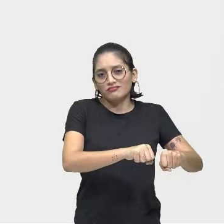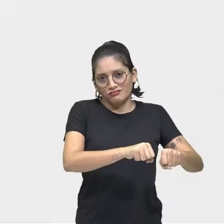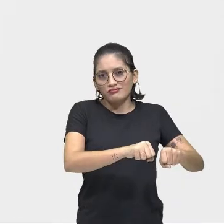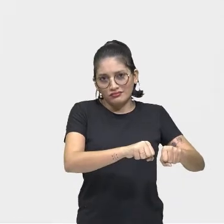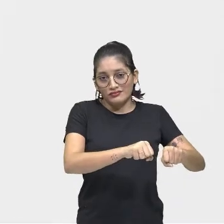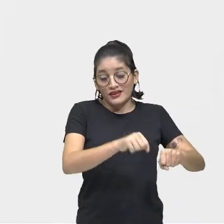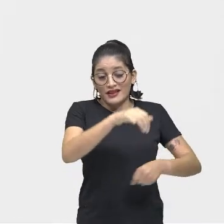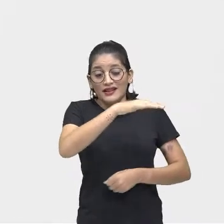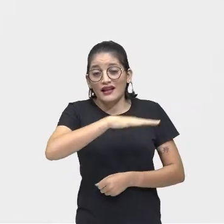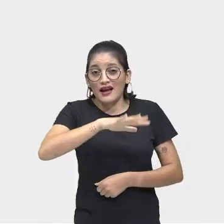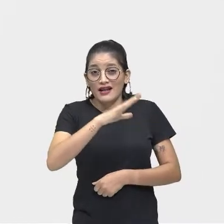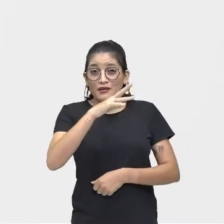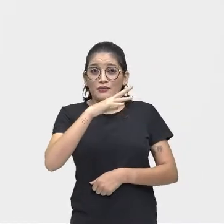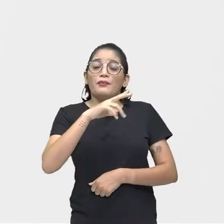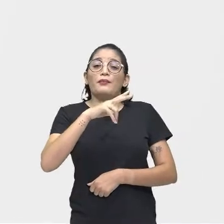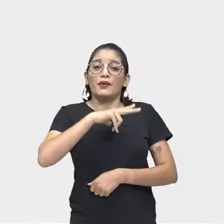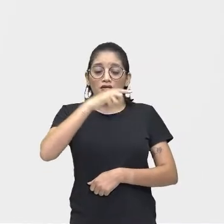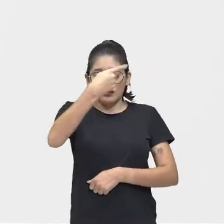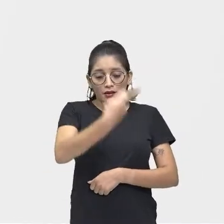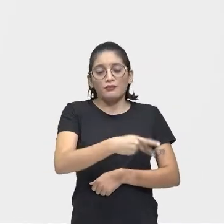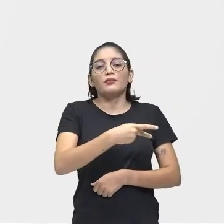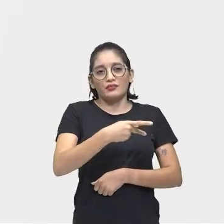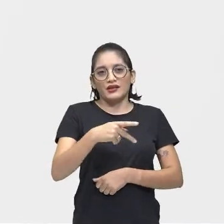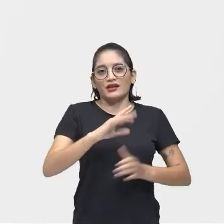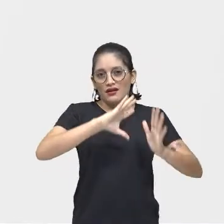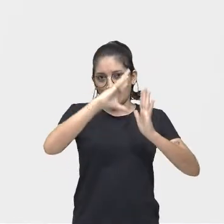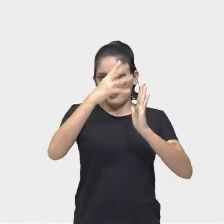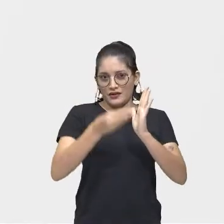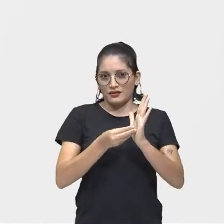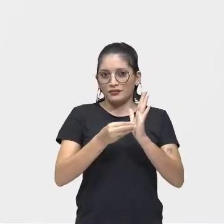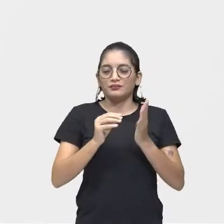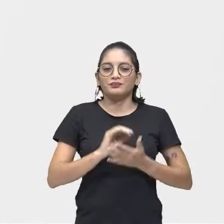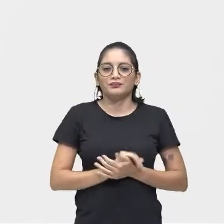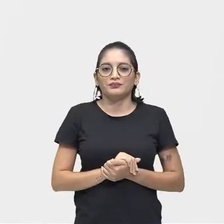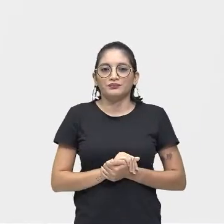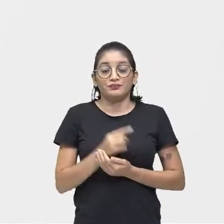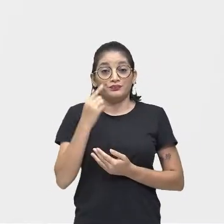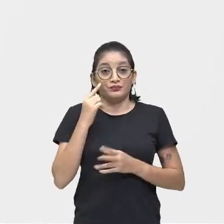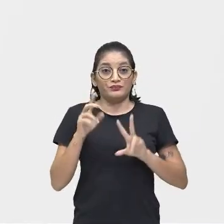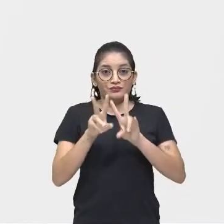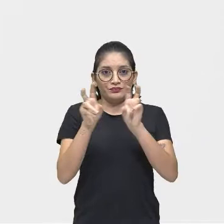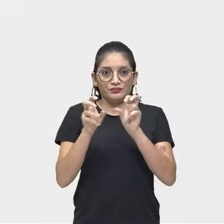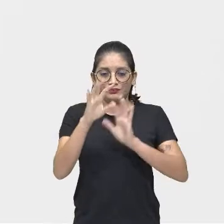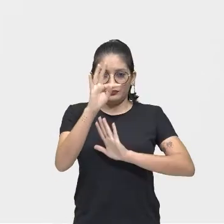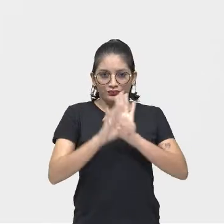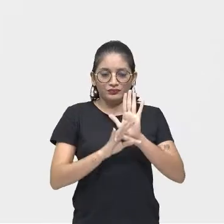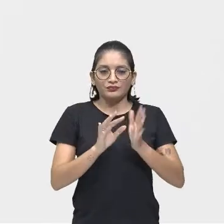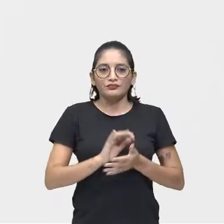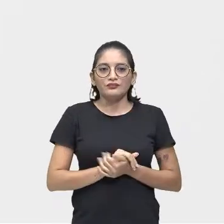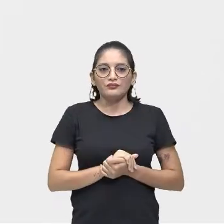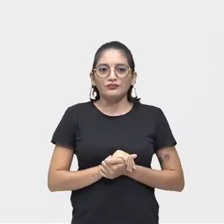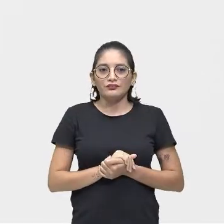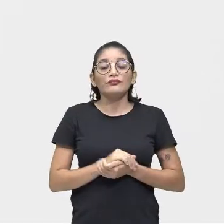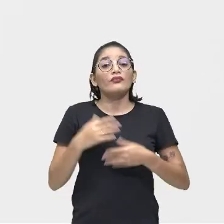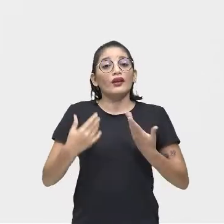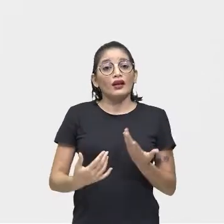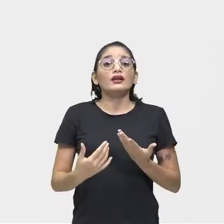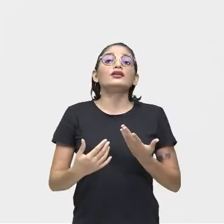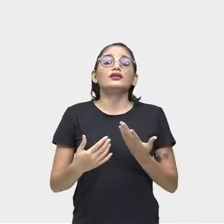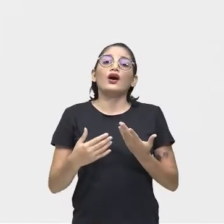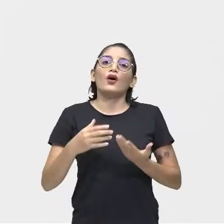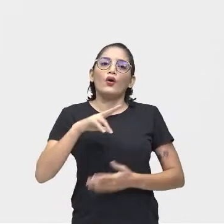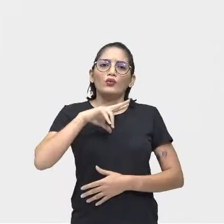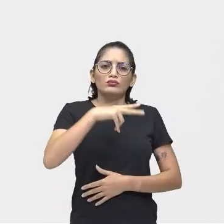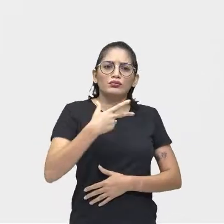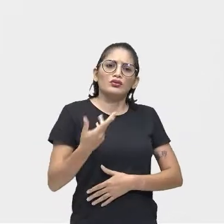particularmente na Amazônia. Vamos agora ao texto para a gente entender um pouquinho. Os portugueses alcançaram